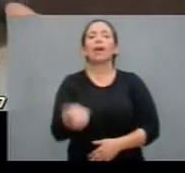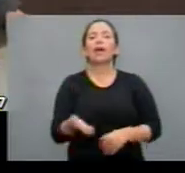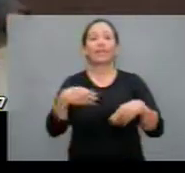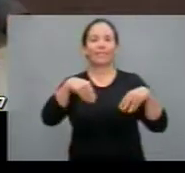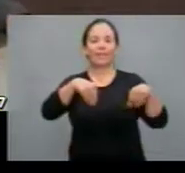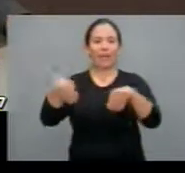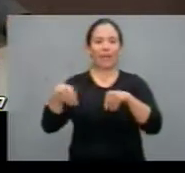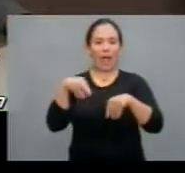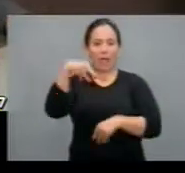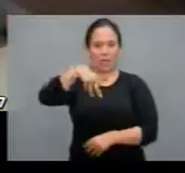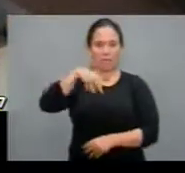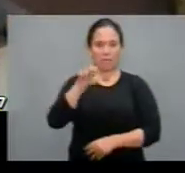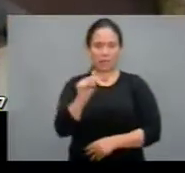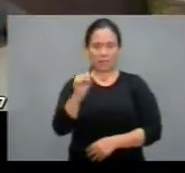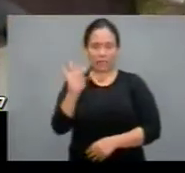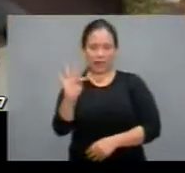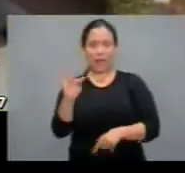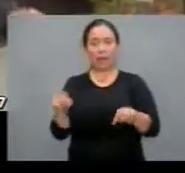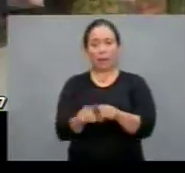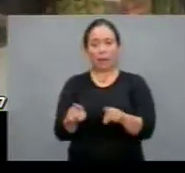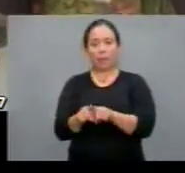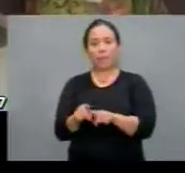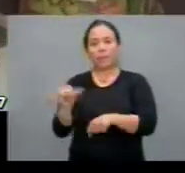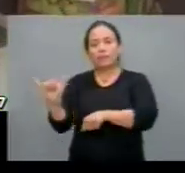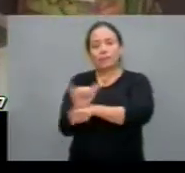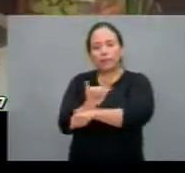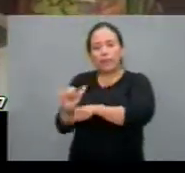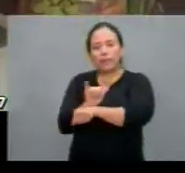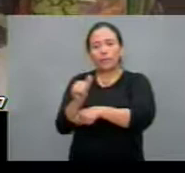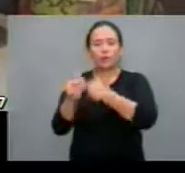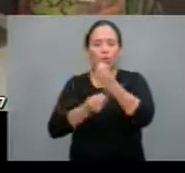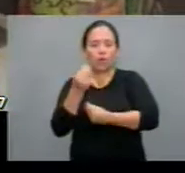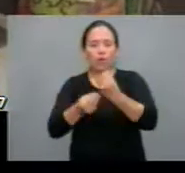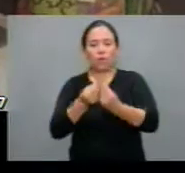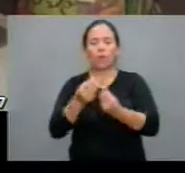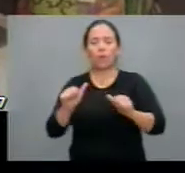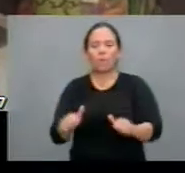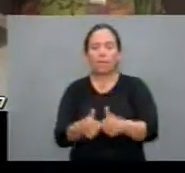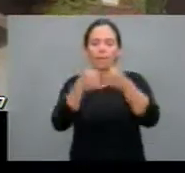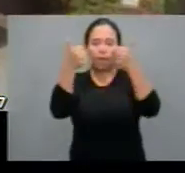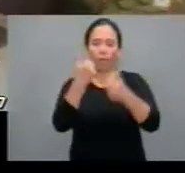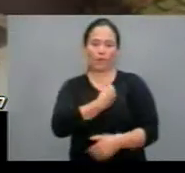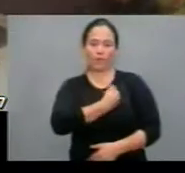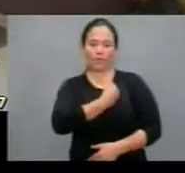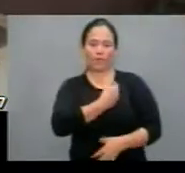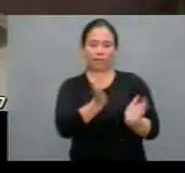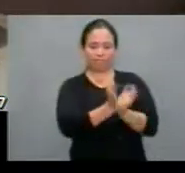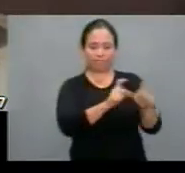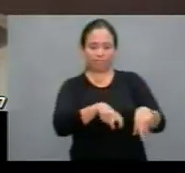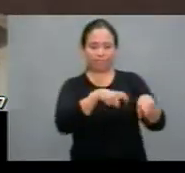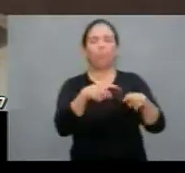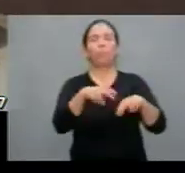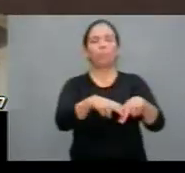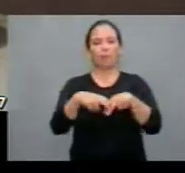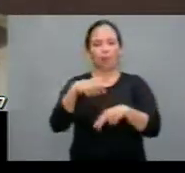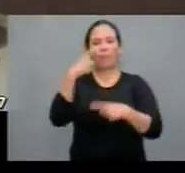a ausência de mecanismos que possam pacificar o campo, leva a esta